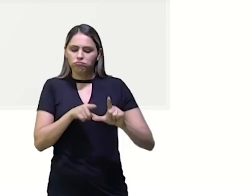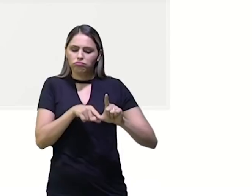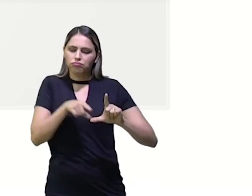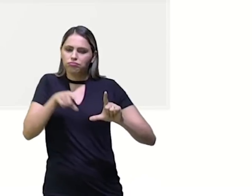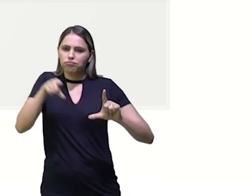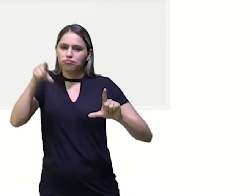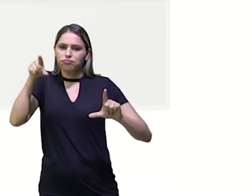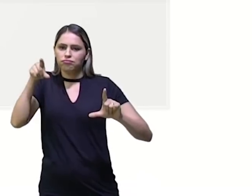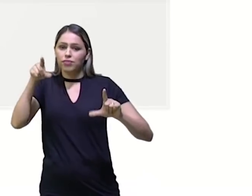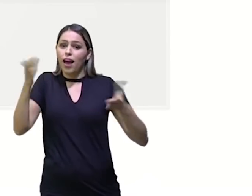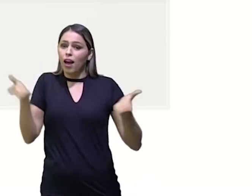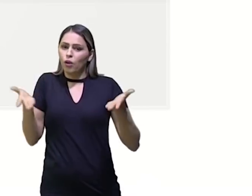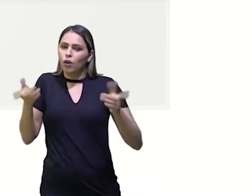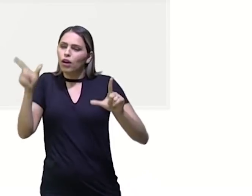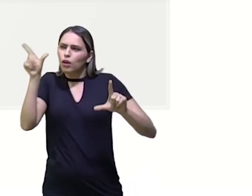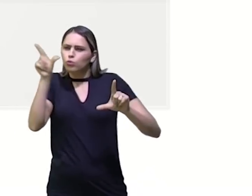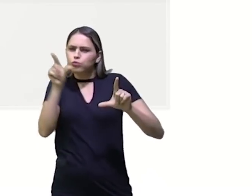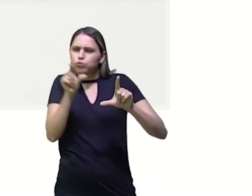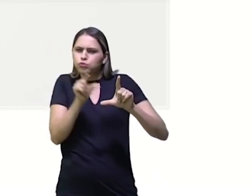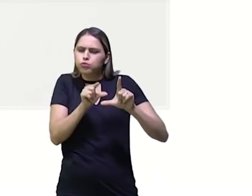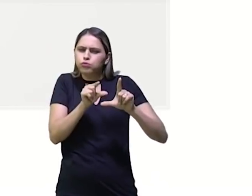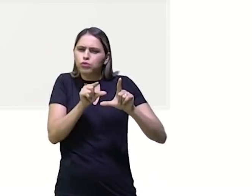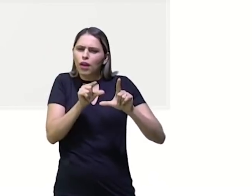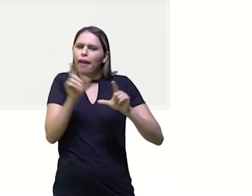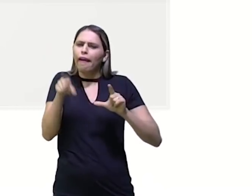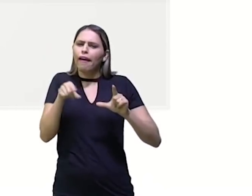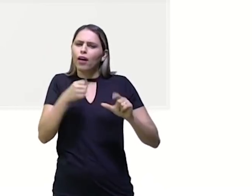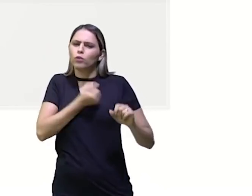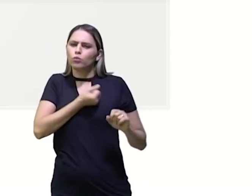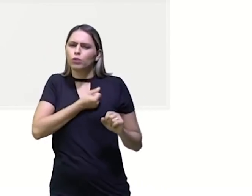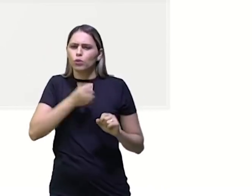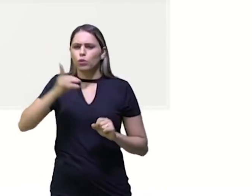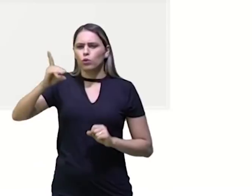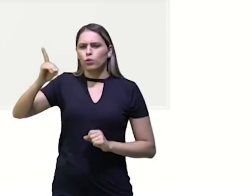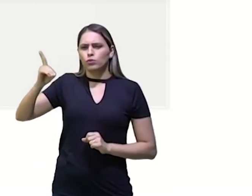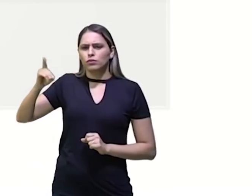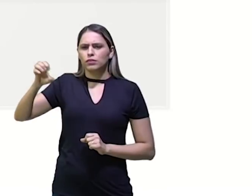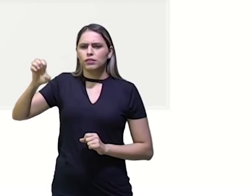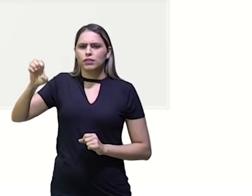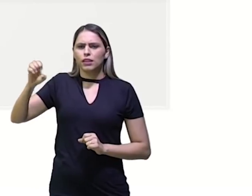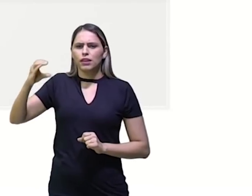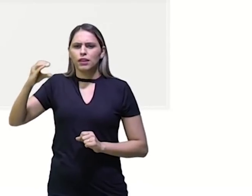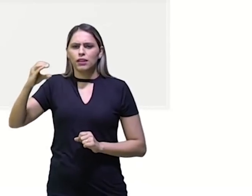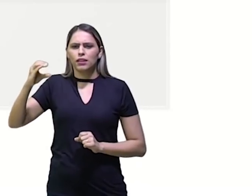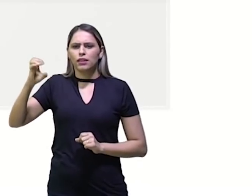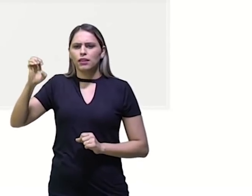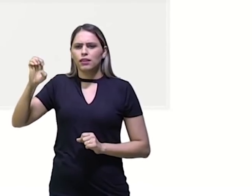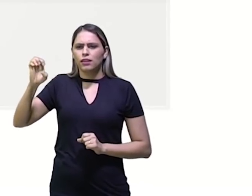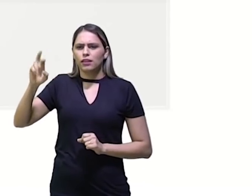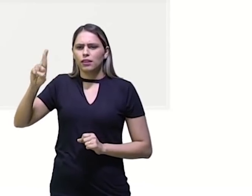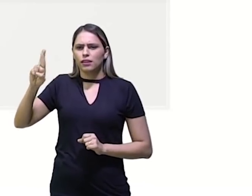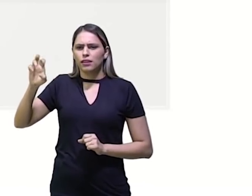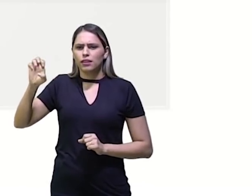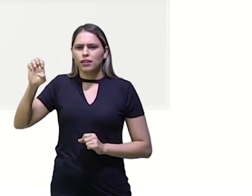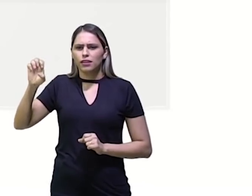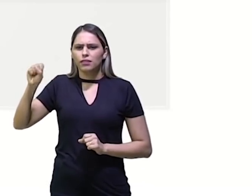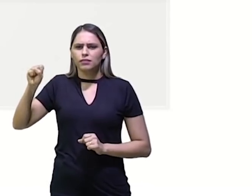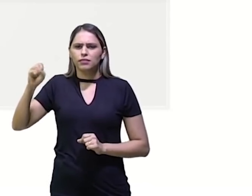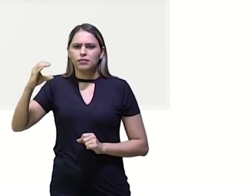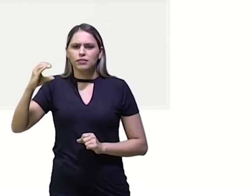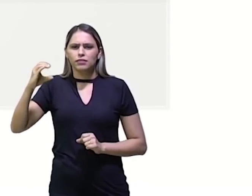agora vamos encontrar os números na ordem decrescente. Vamos escrever aqui, vou fazer